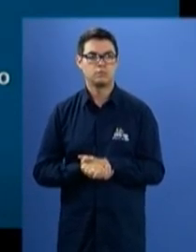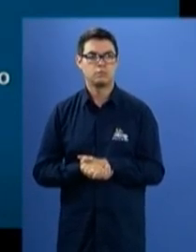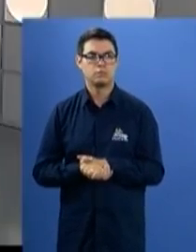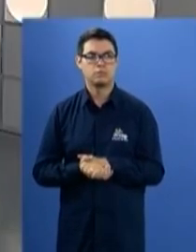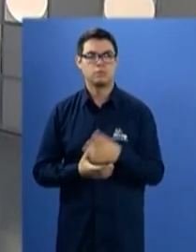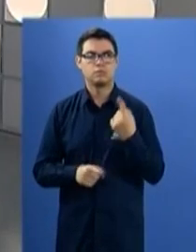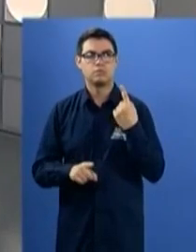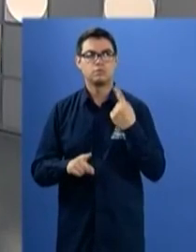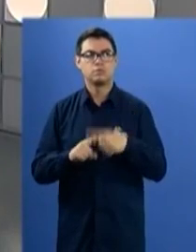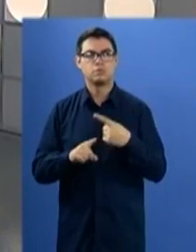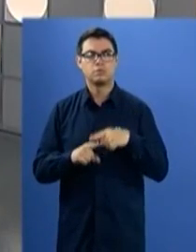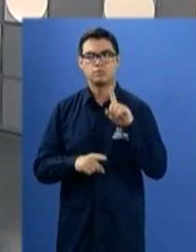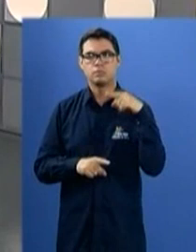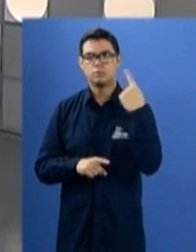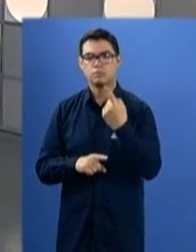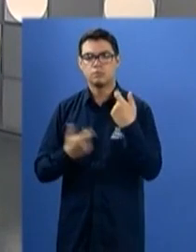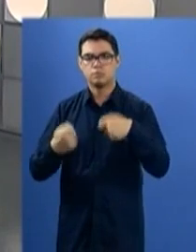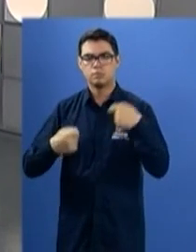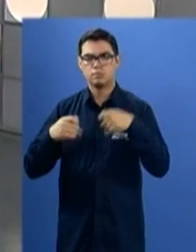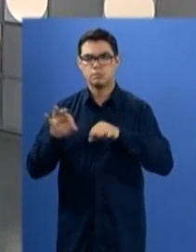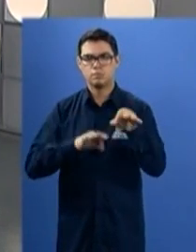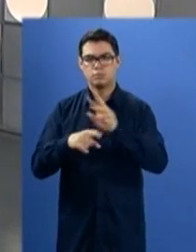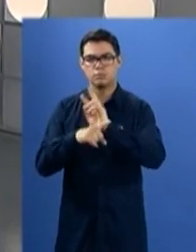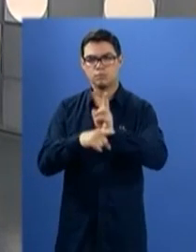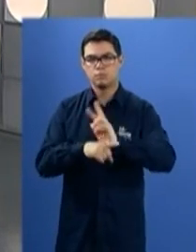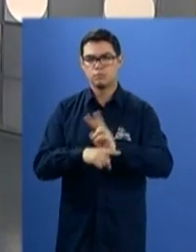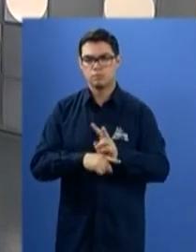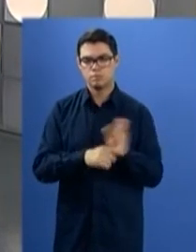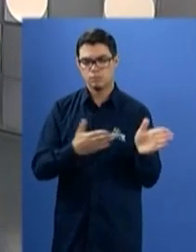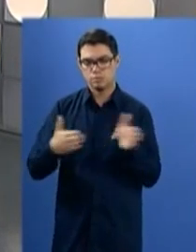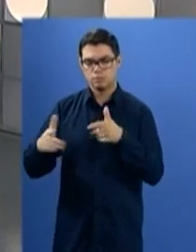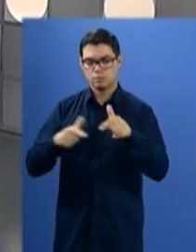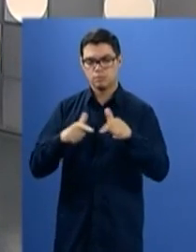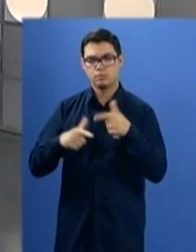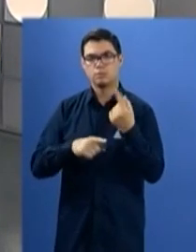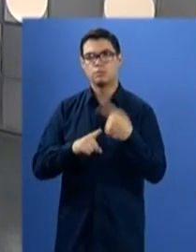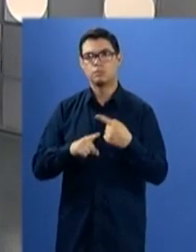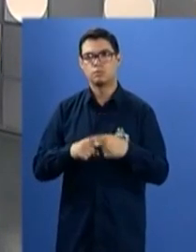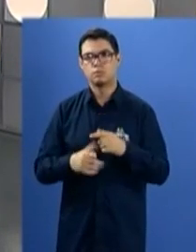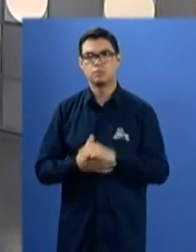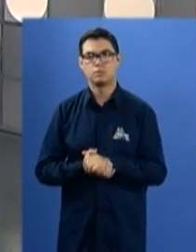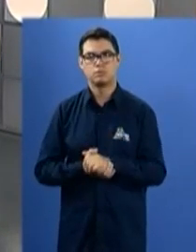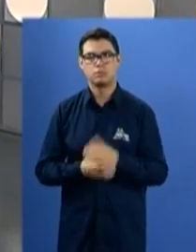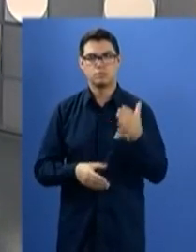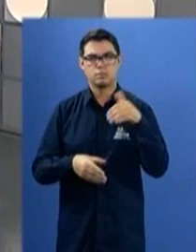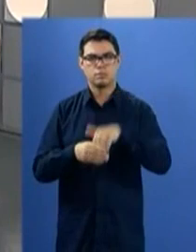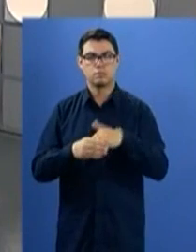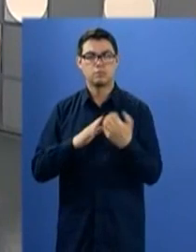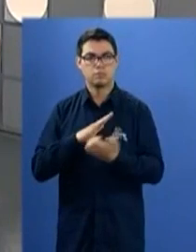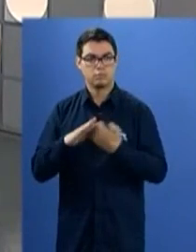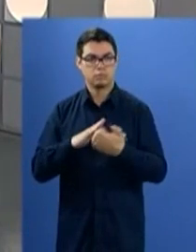E por que nós devemos monitorar a produtividade dentro de uma